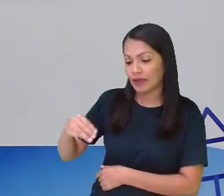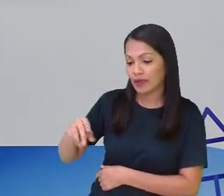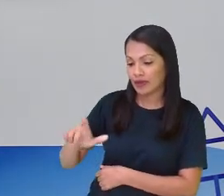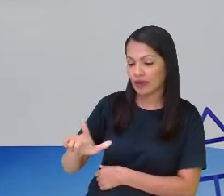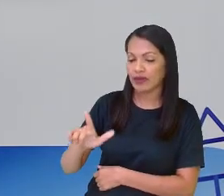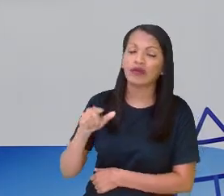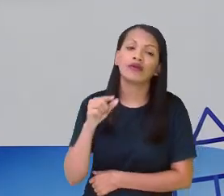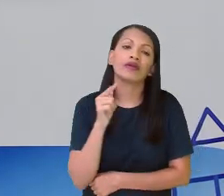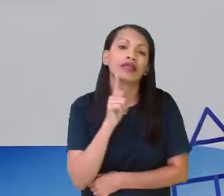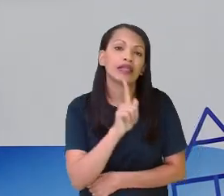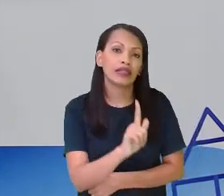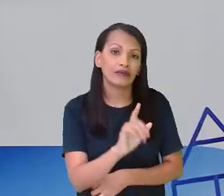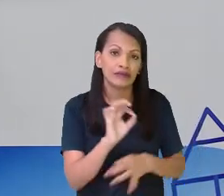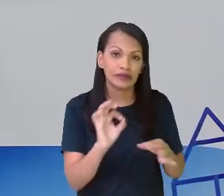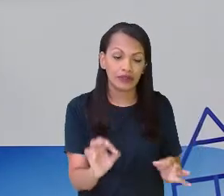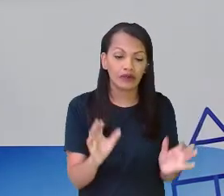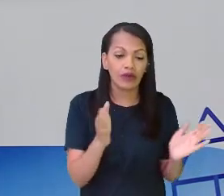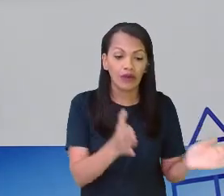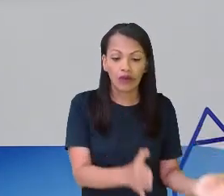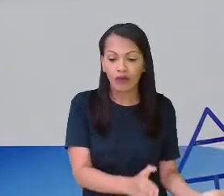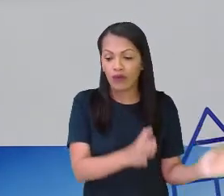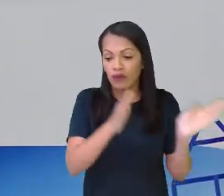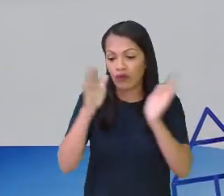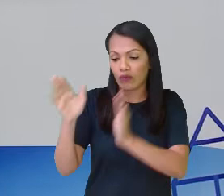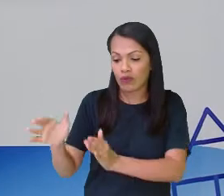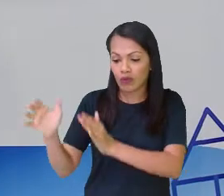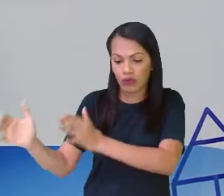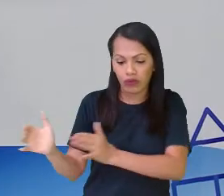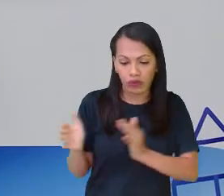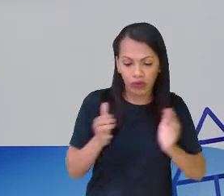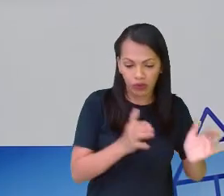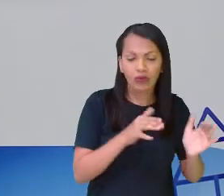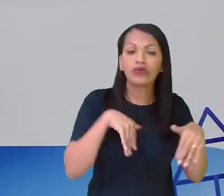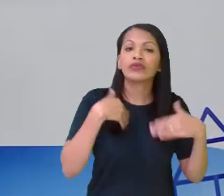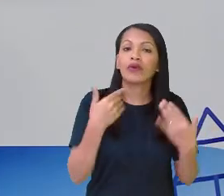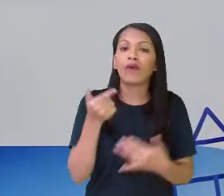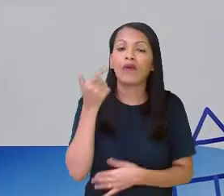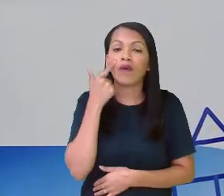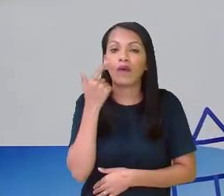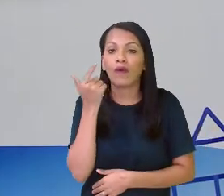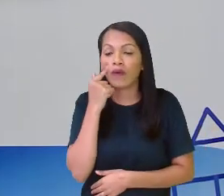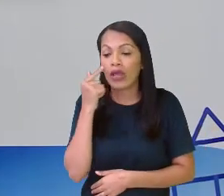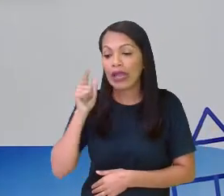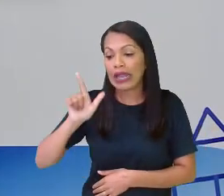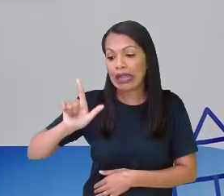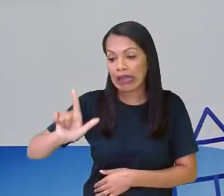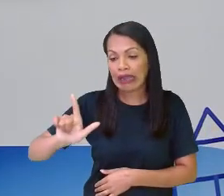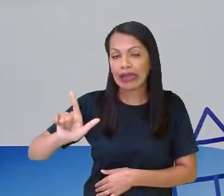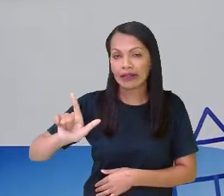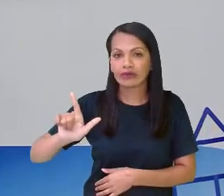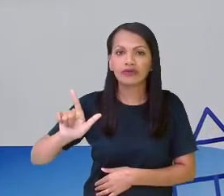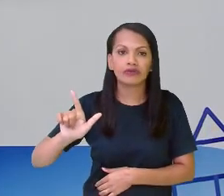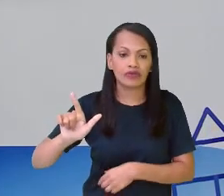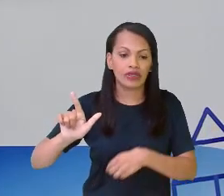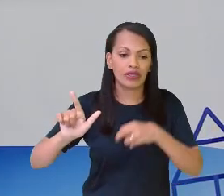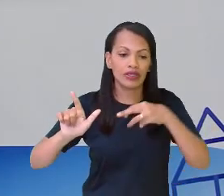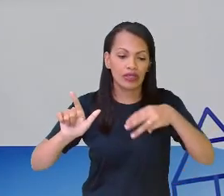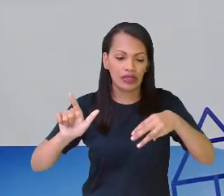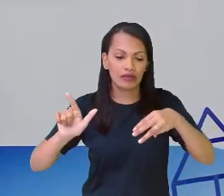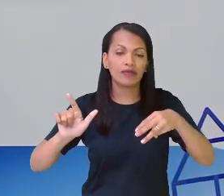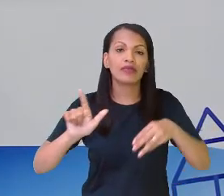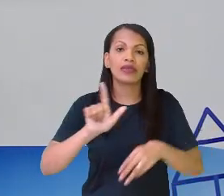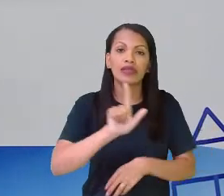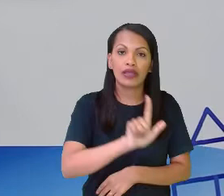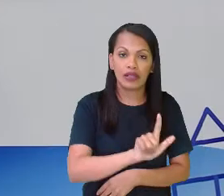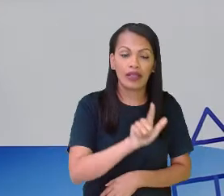e litros, certo? Mililitro e litro. A cada 1000 mililitros eu tenho